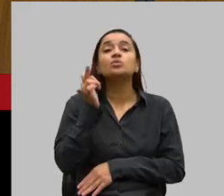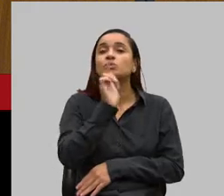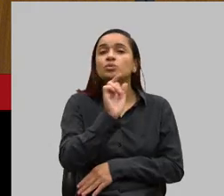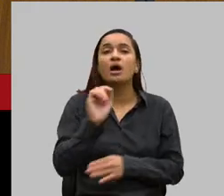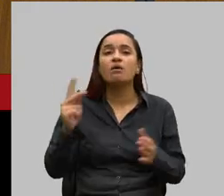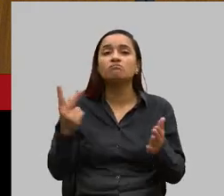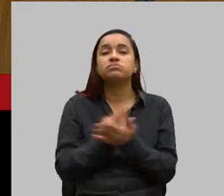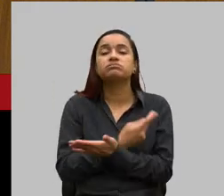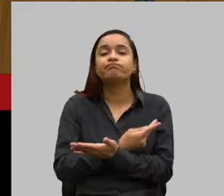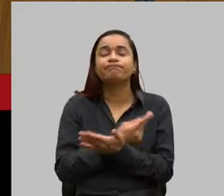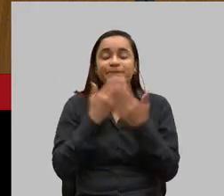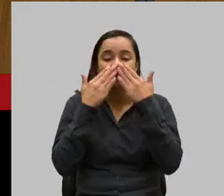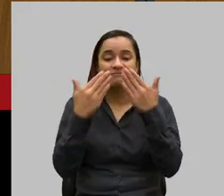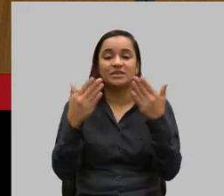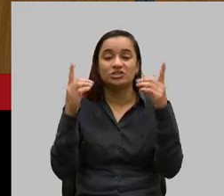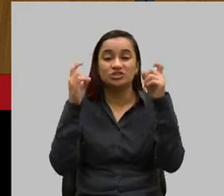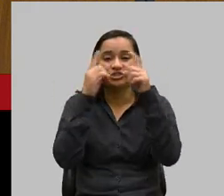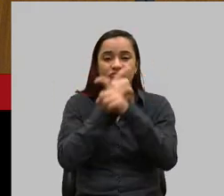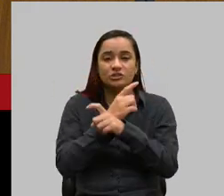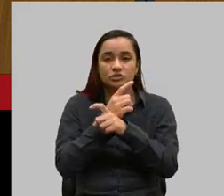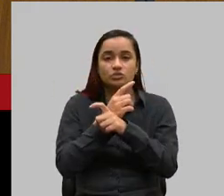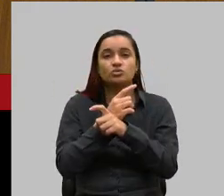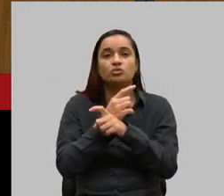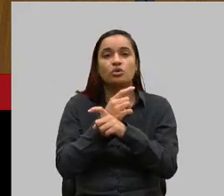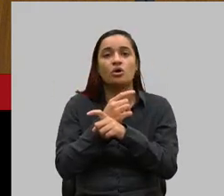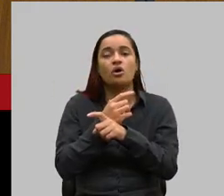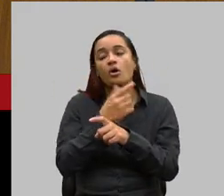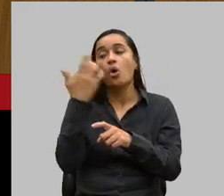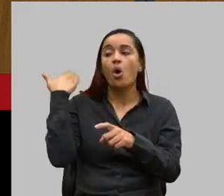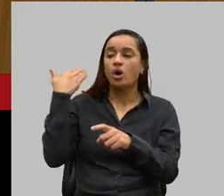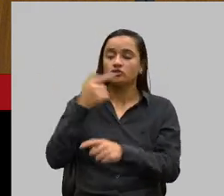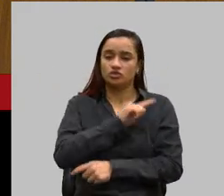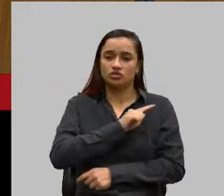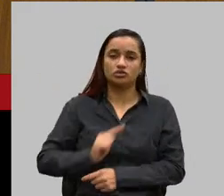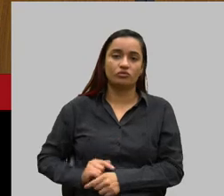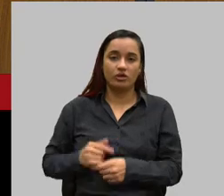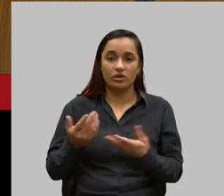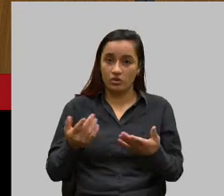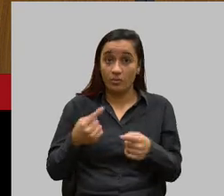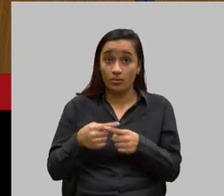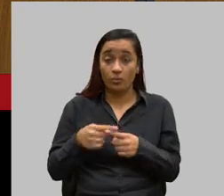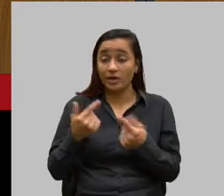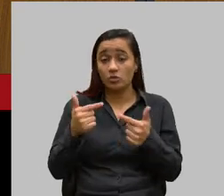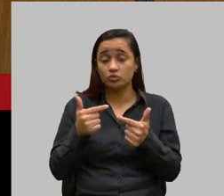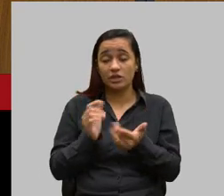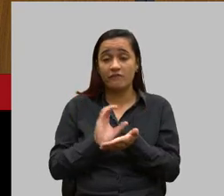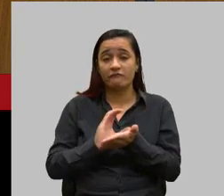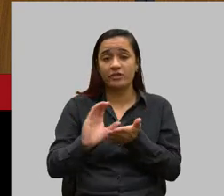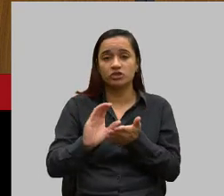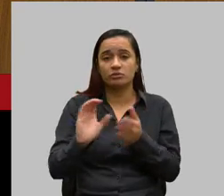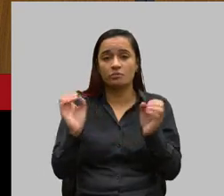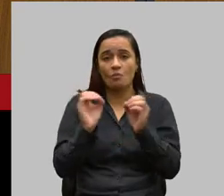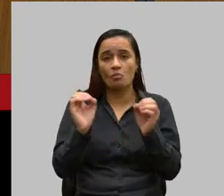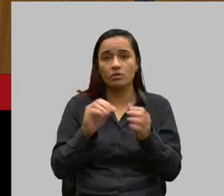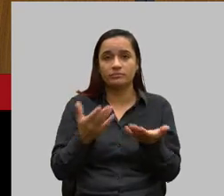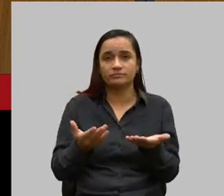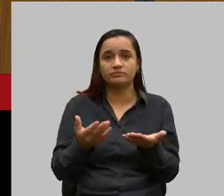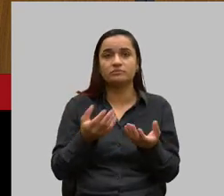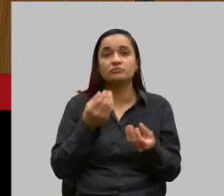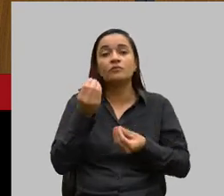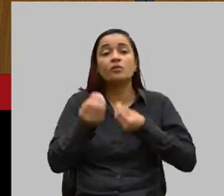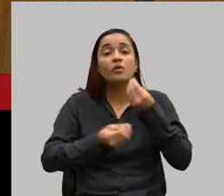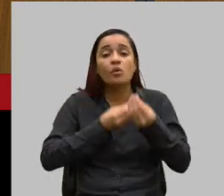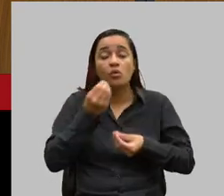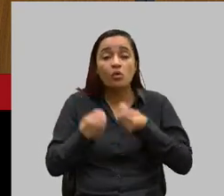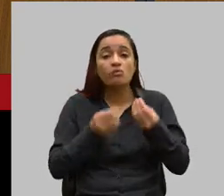extremas na governabilidade em outras gestões porque não foi feito um investimento maciço na atração de investimentos Como que você